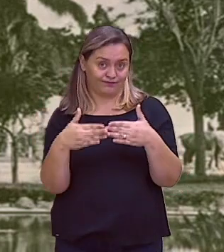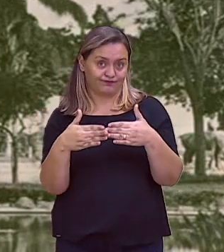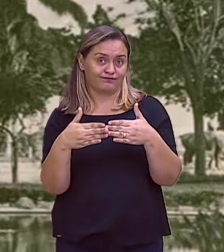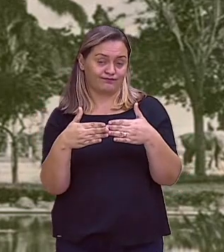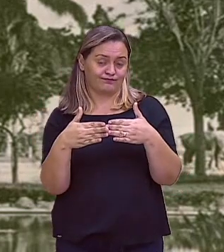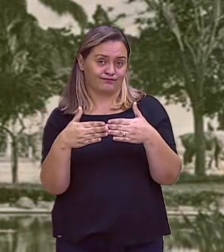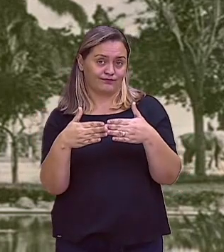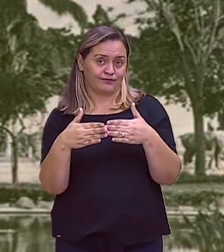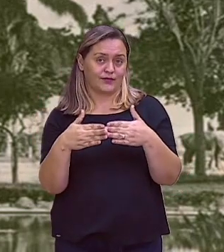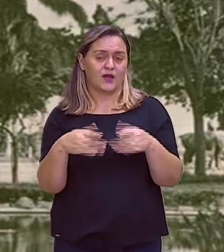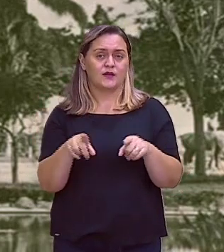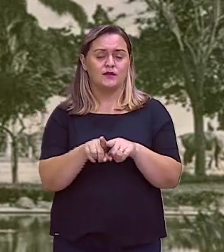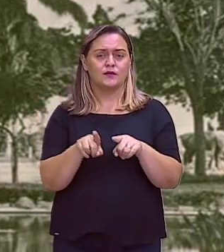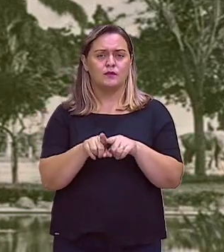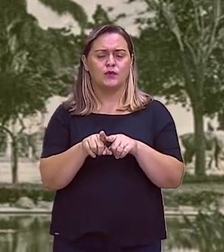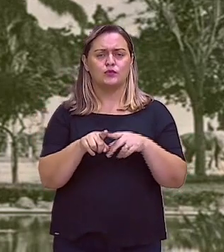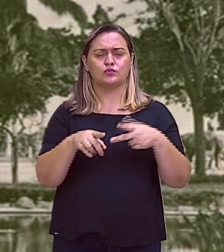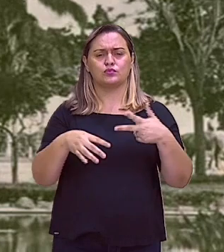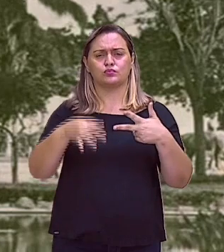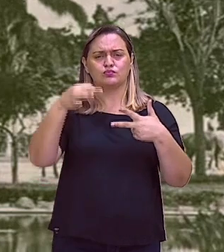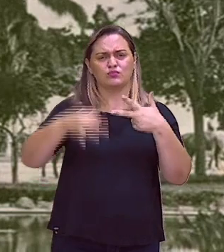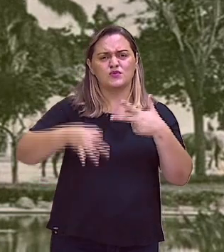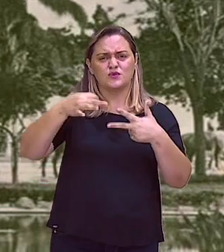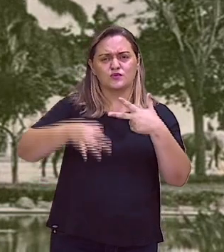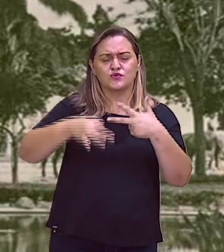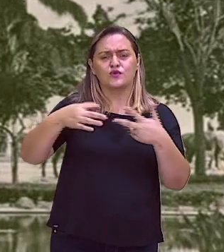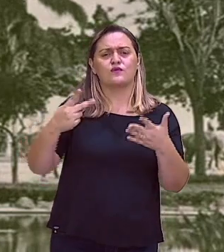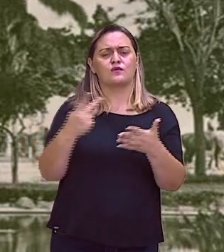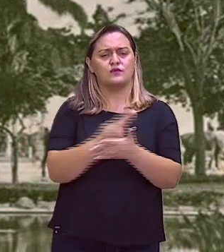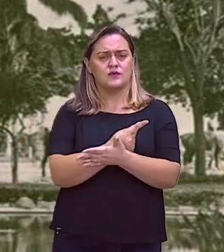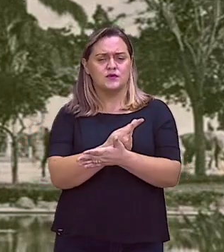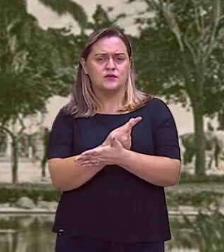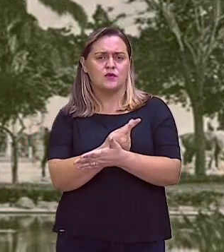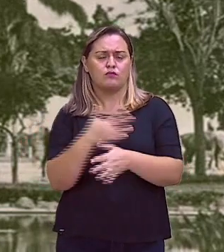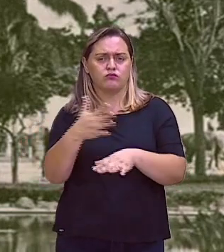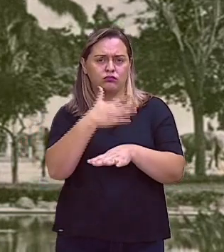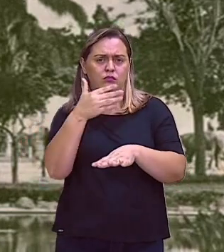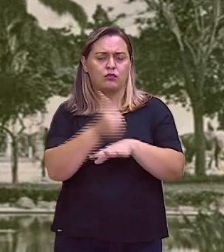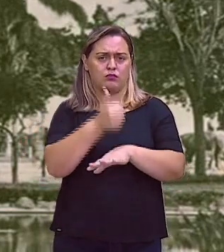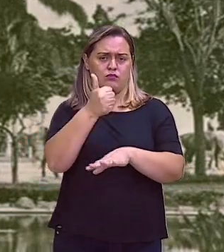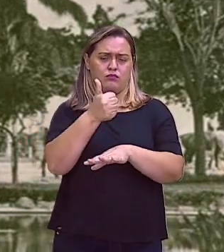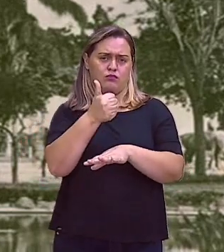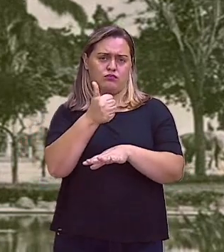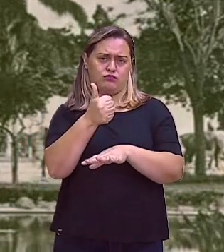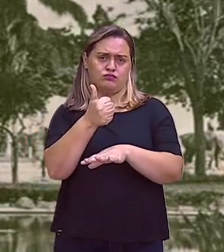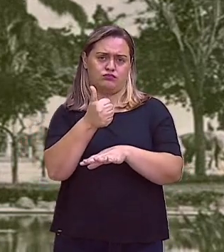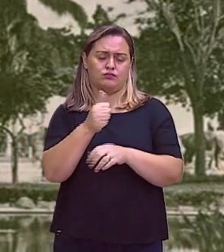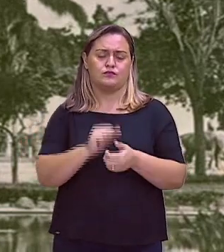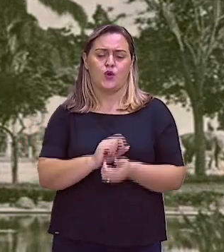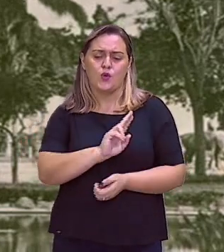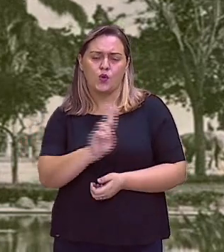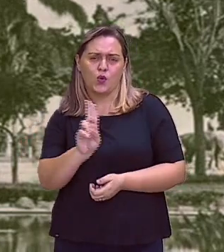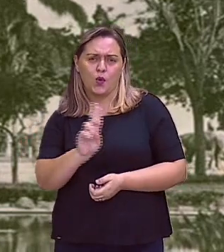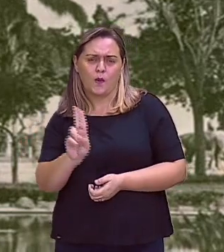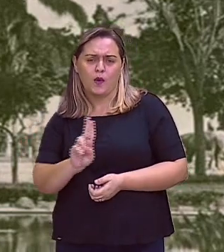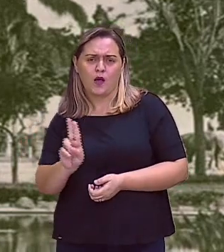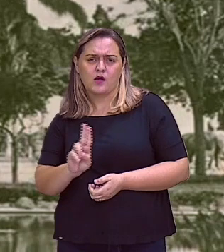aconteceu no executivo por meio da nomeação de interventores para governar os estados brasileiros